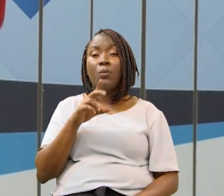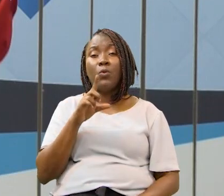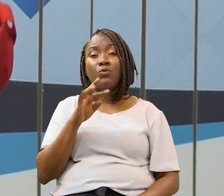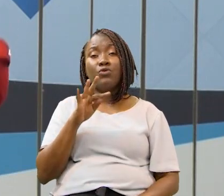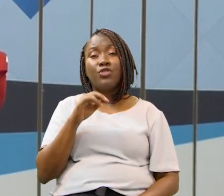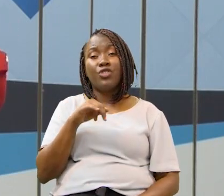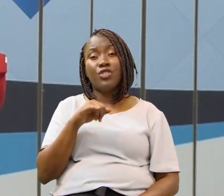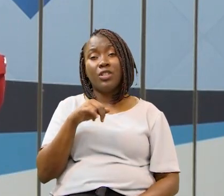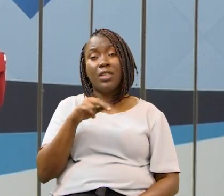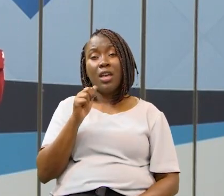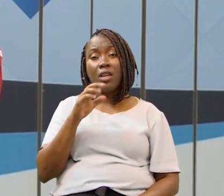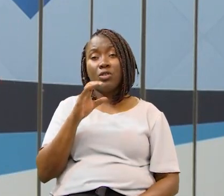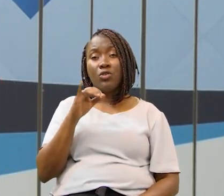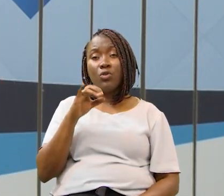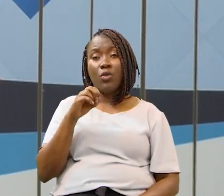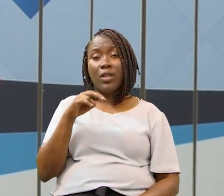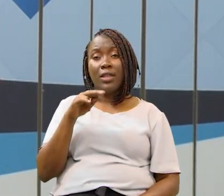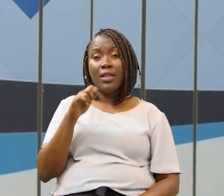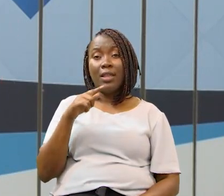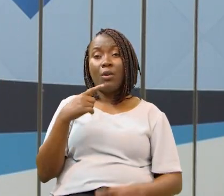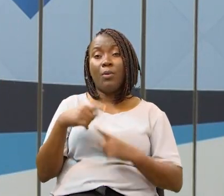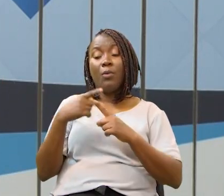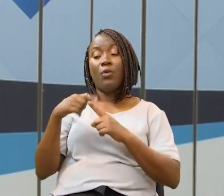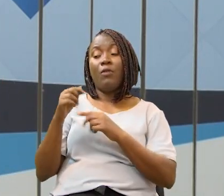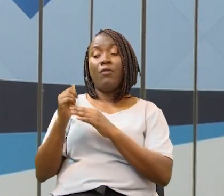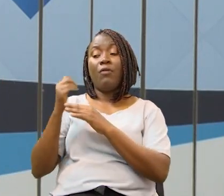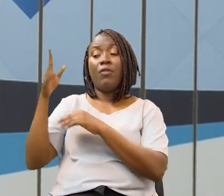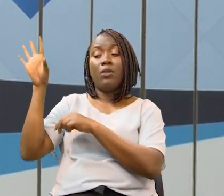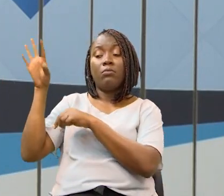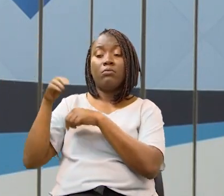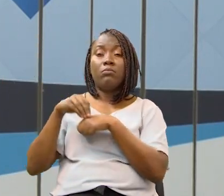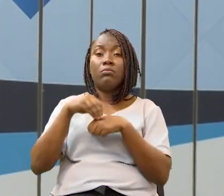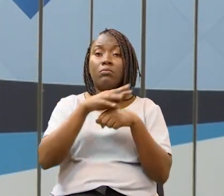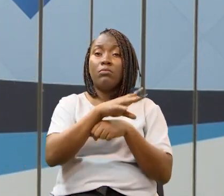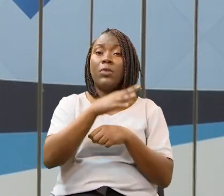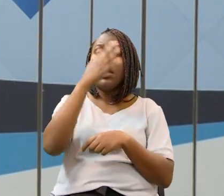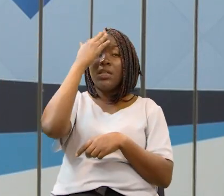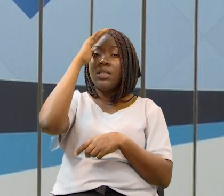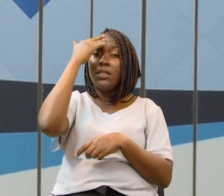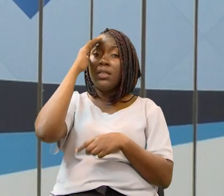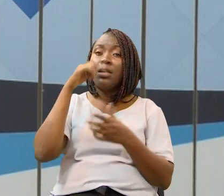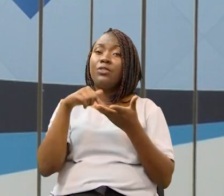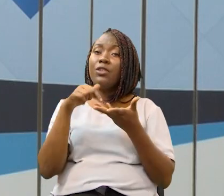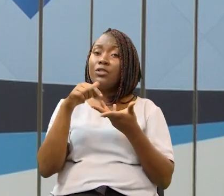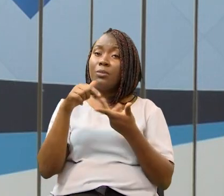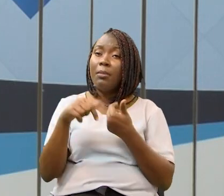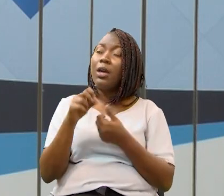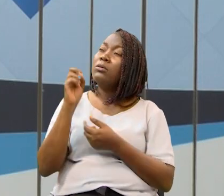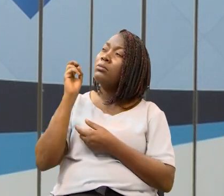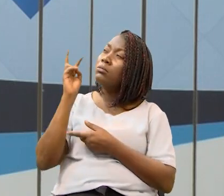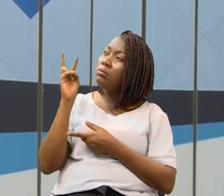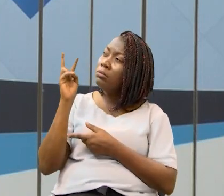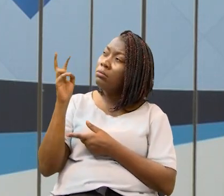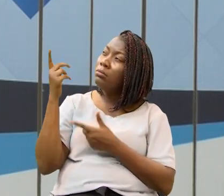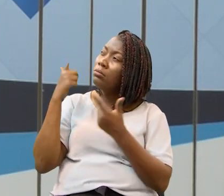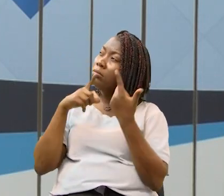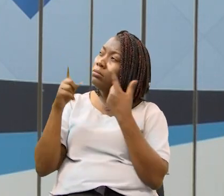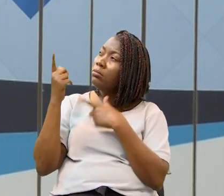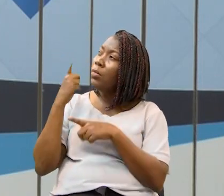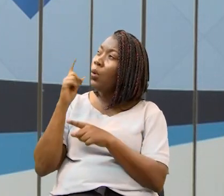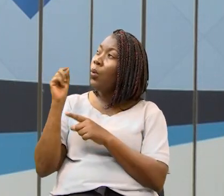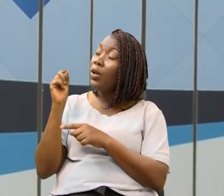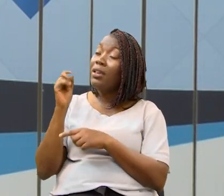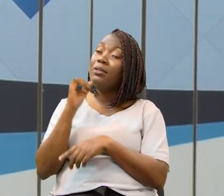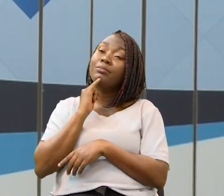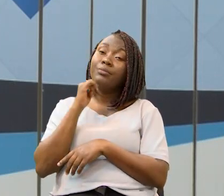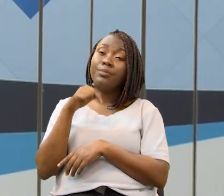estão trazendo de fora, né, e entendendo todo esse aspecto. O quanto isso traz de resultado para as empresas. Que,